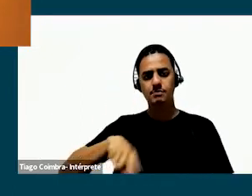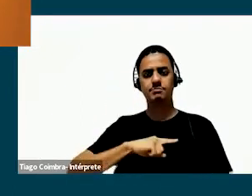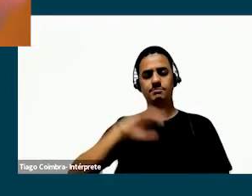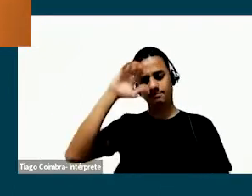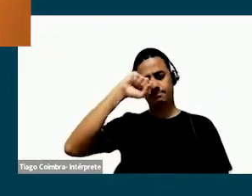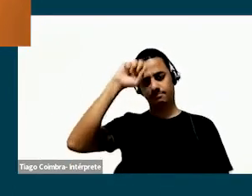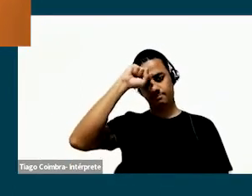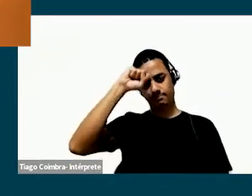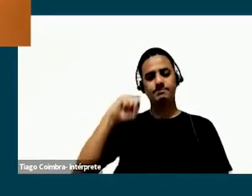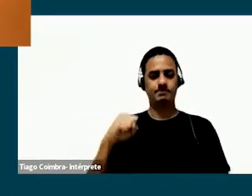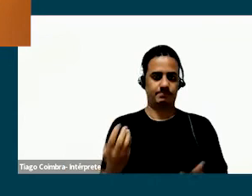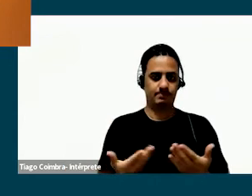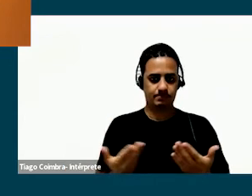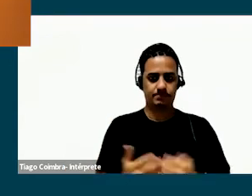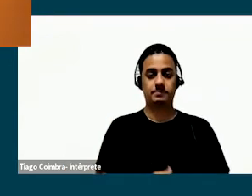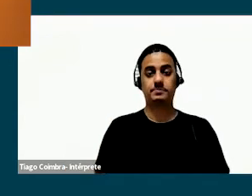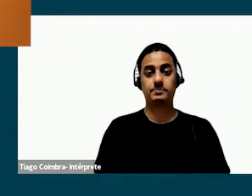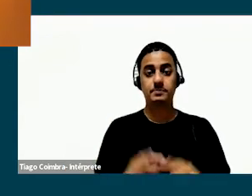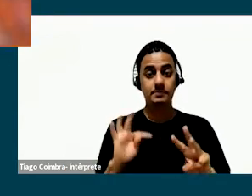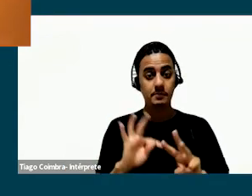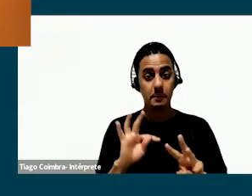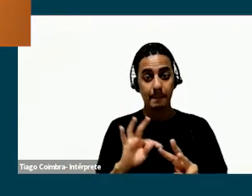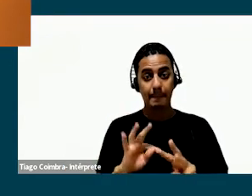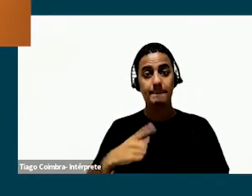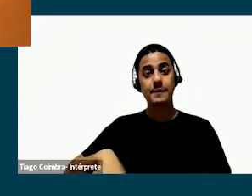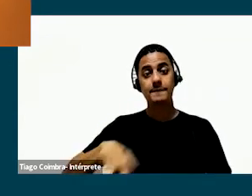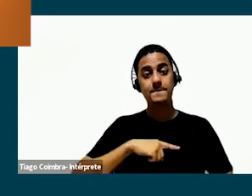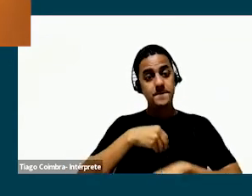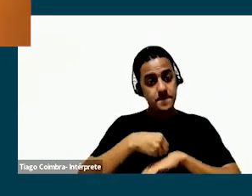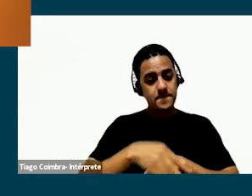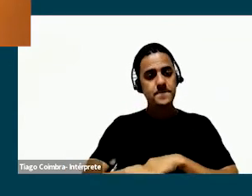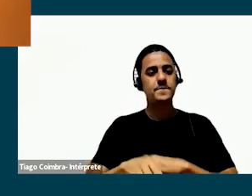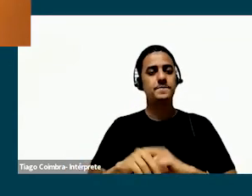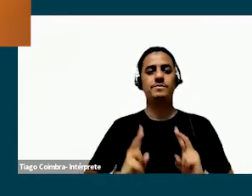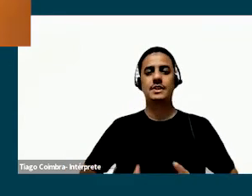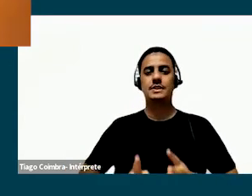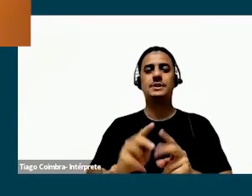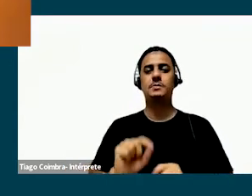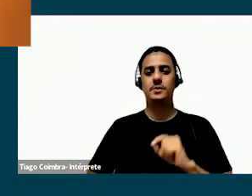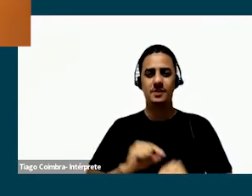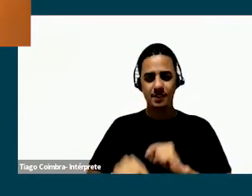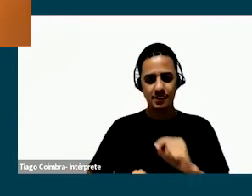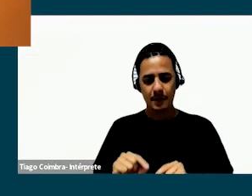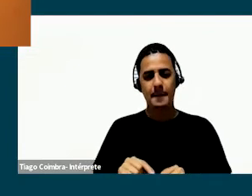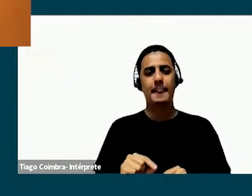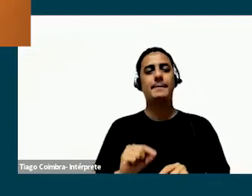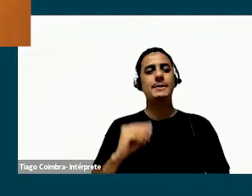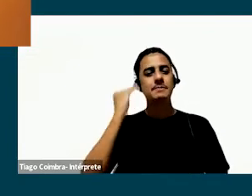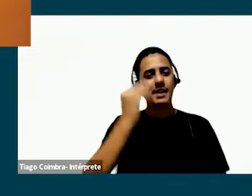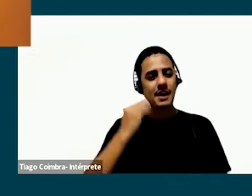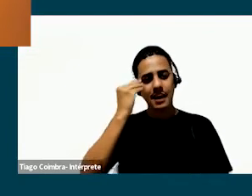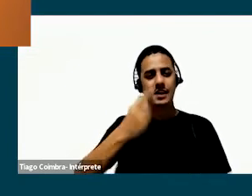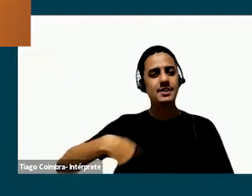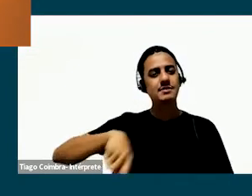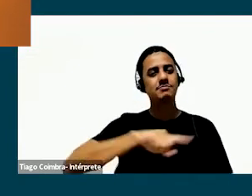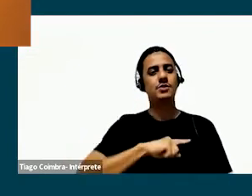acabou vivendo. Então, hoje na ThoughtWorks, eu trago muito esse papel do Extreme Programming, mas eu trago mais a